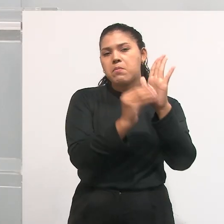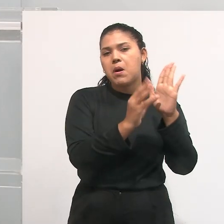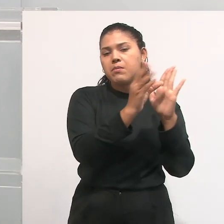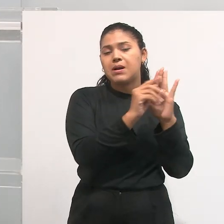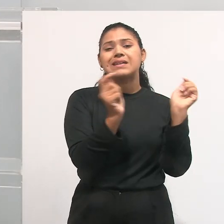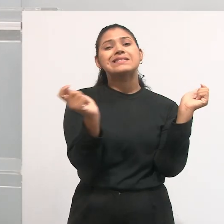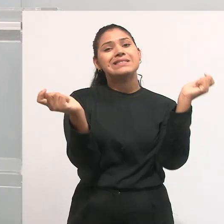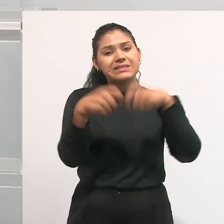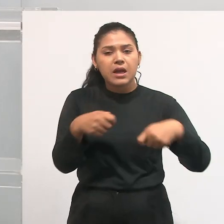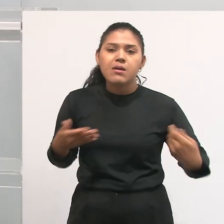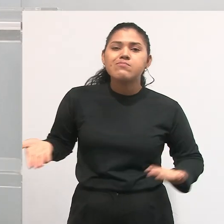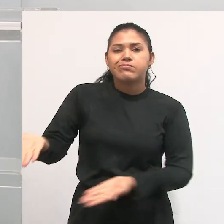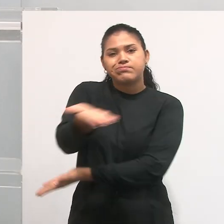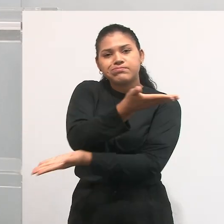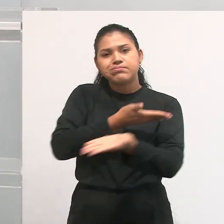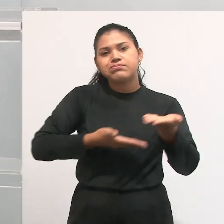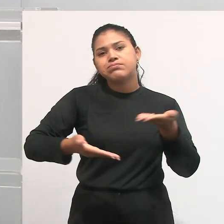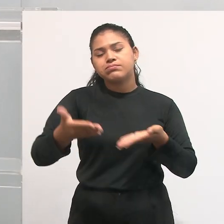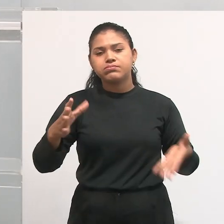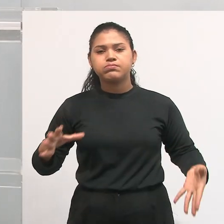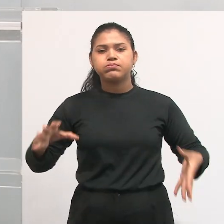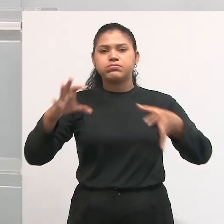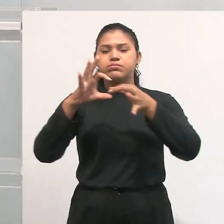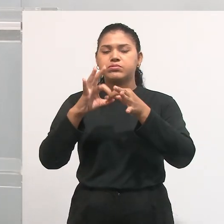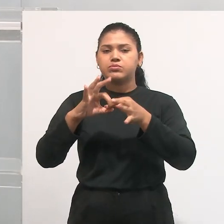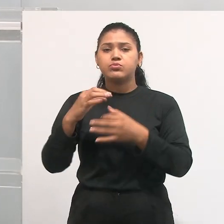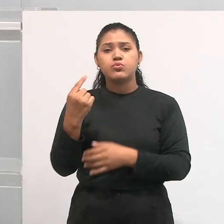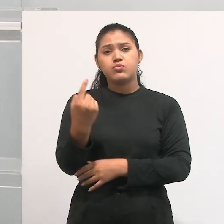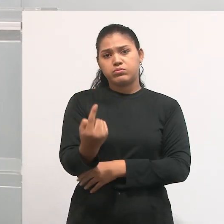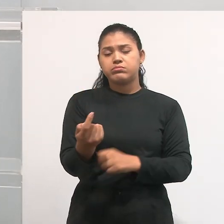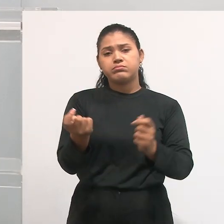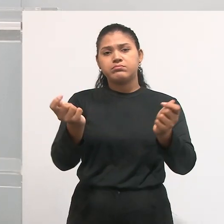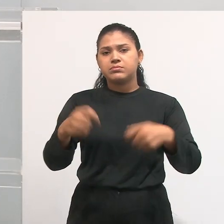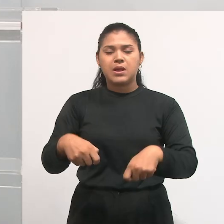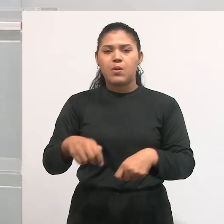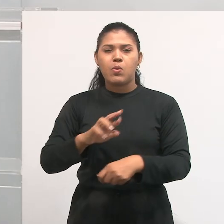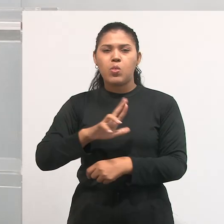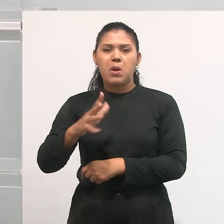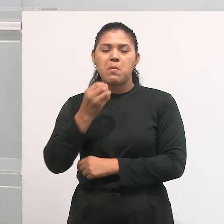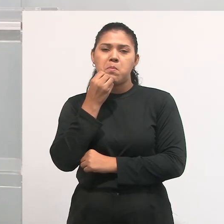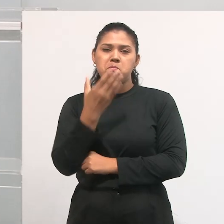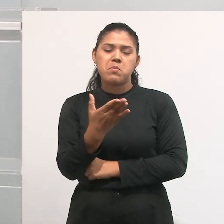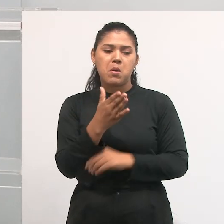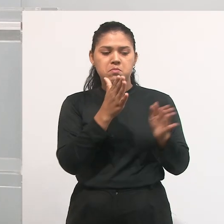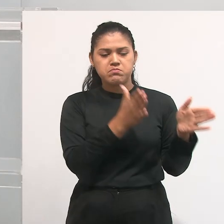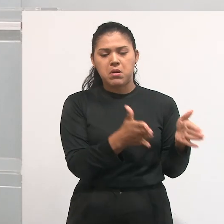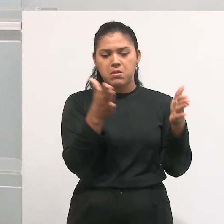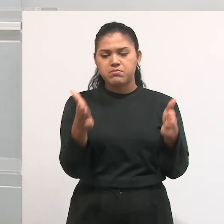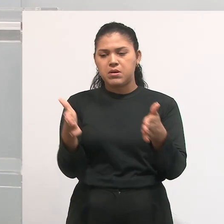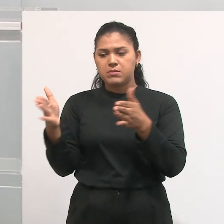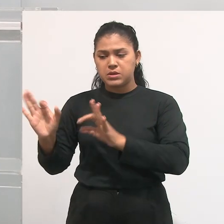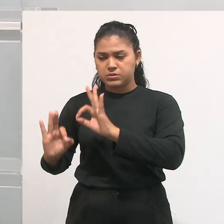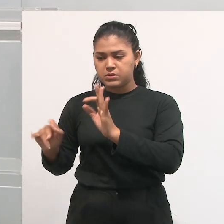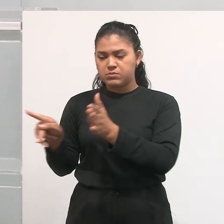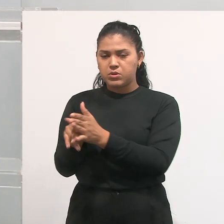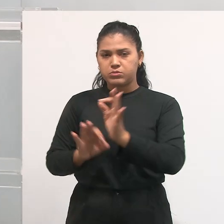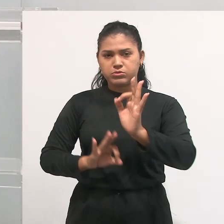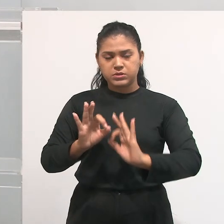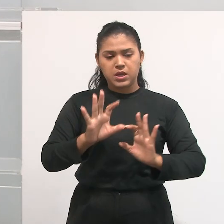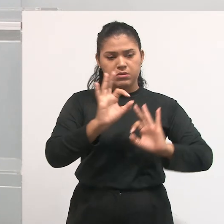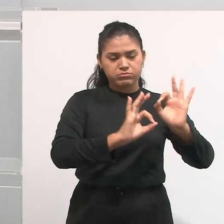complexos e se interligam. E por isso, o ideal não é você organizar por disciplinas, mas sim